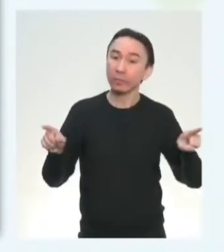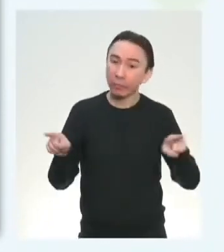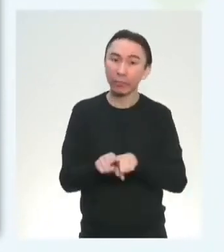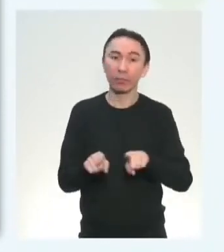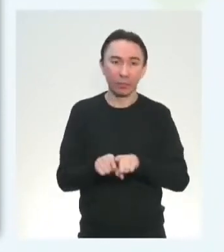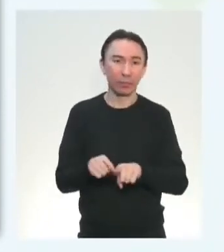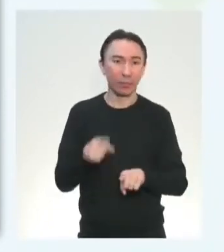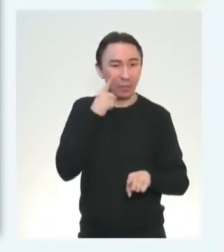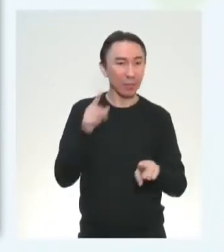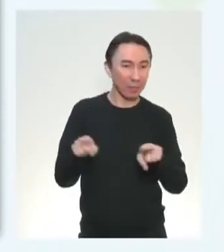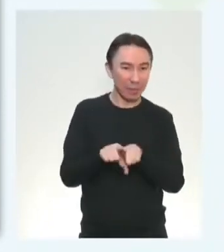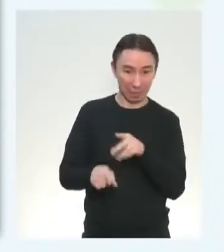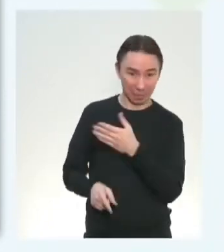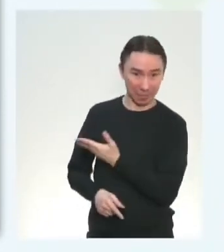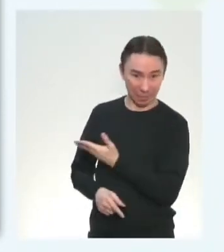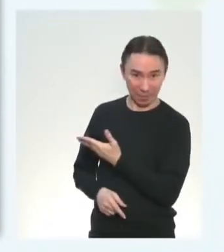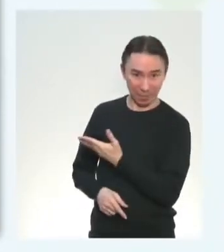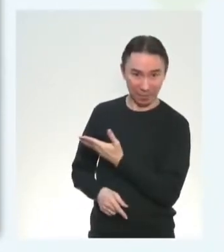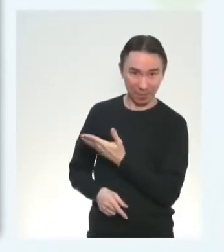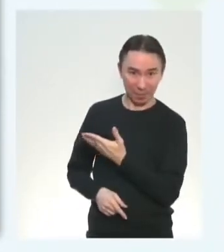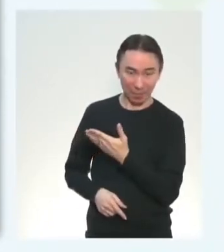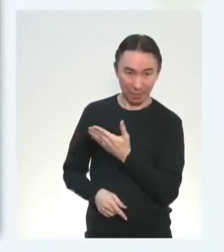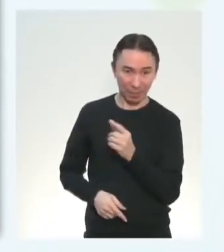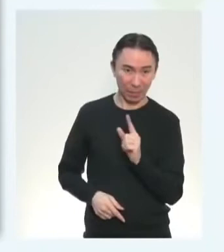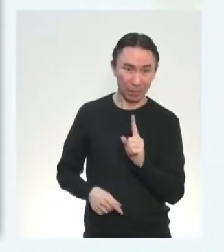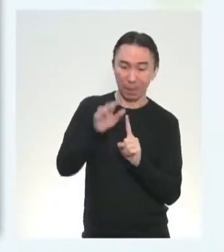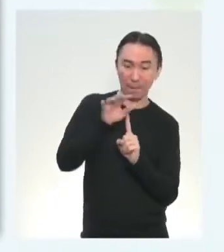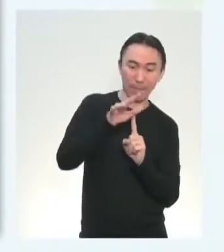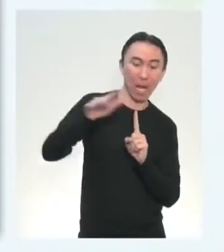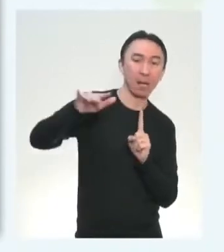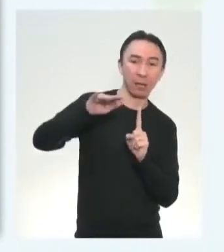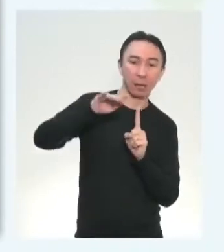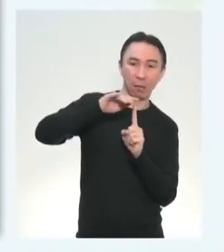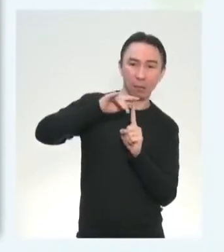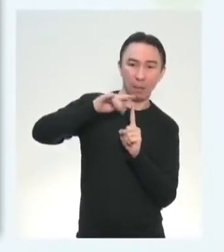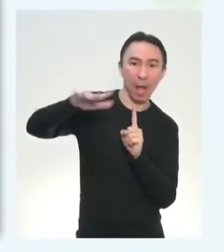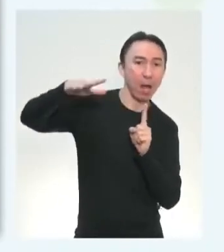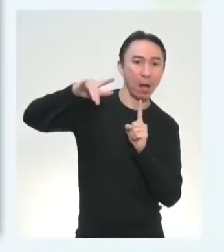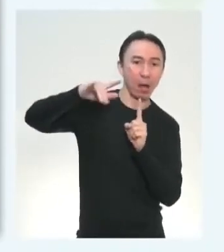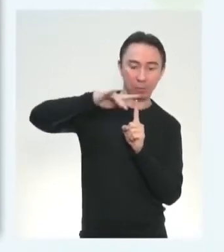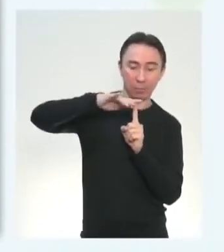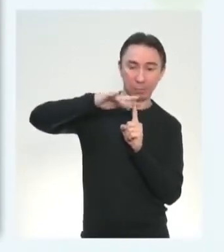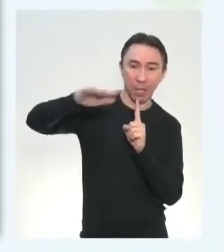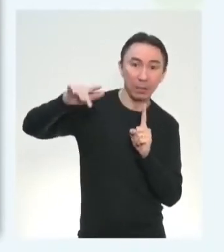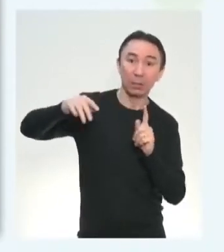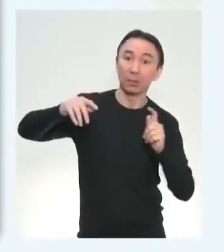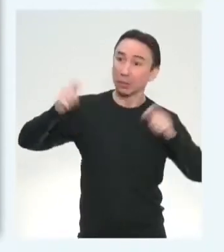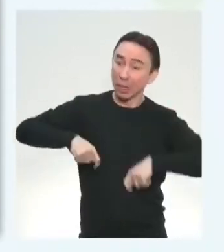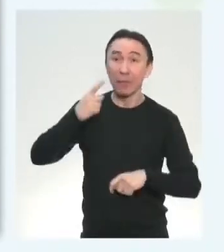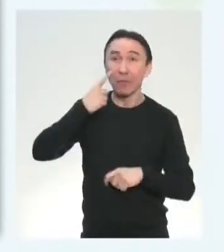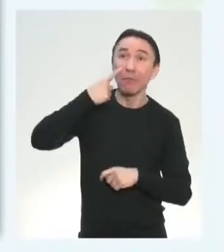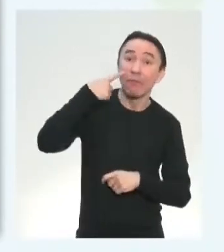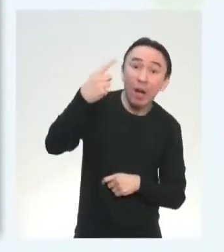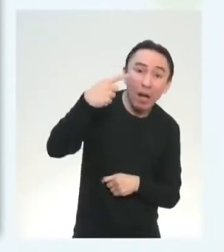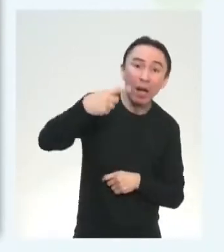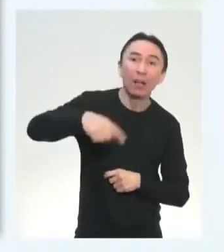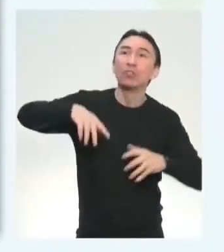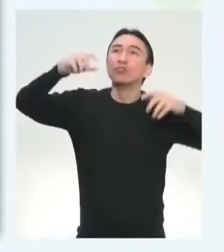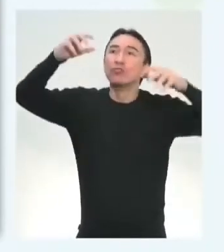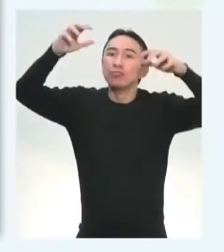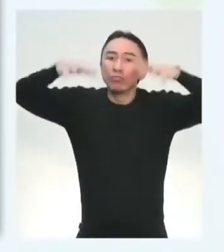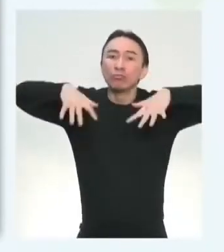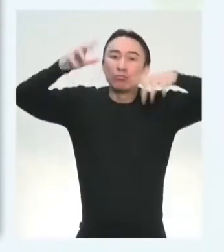Este tipo de radar é um instrumento capaz de detectar o movimento das gotículas de chuva, além da intensidade